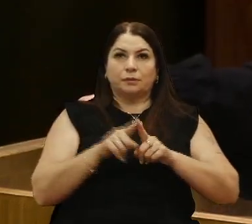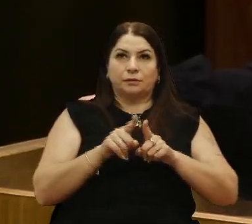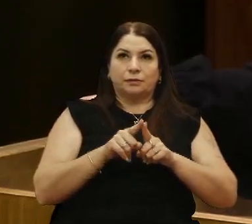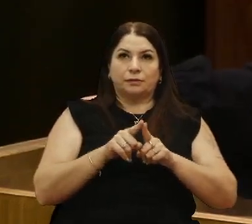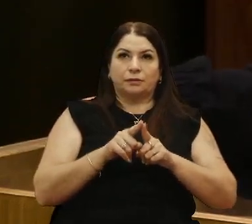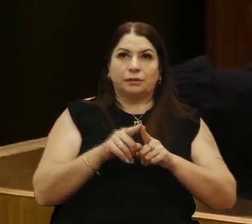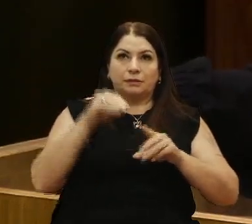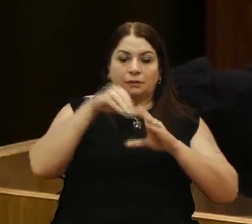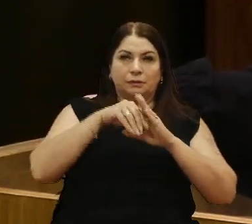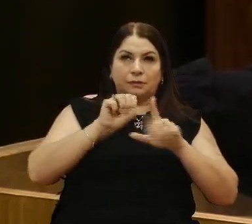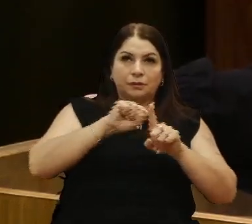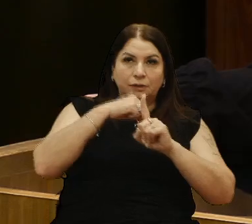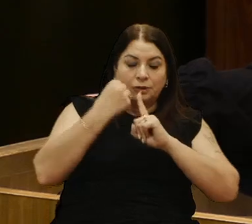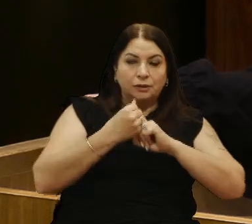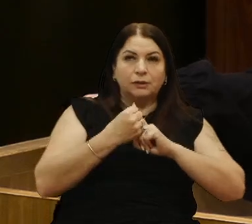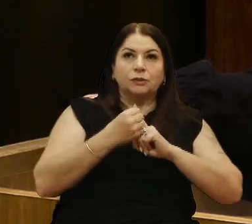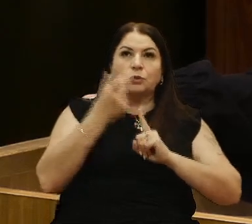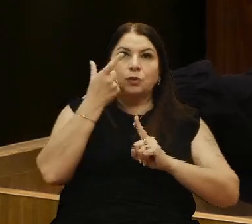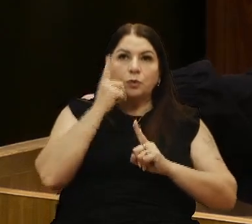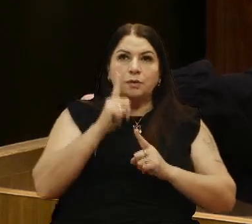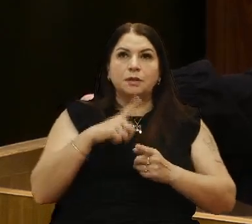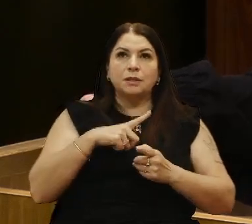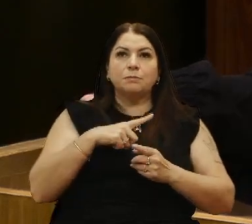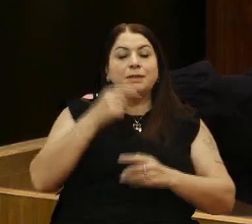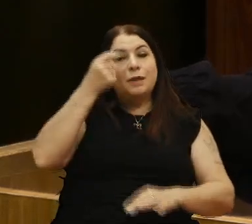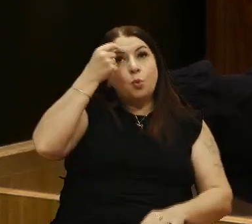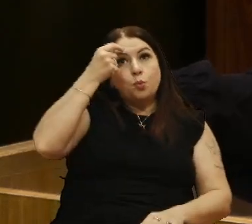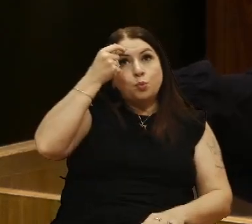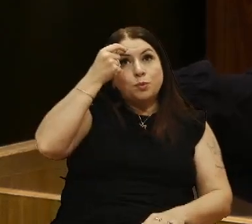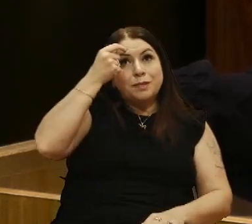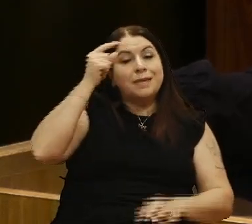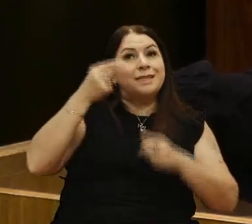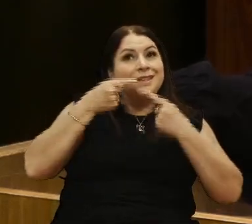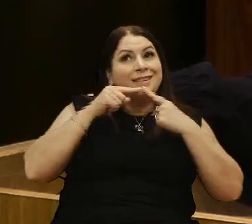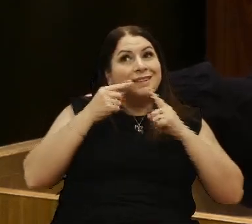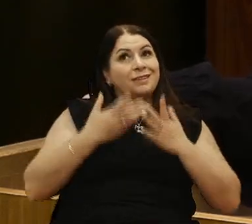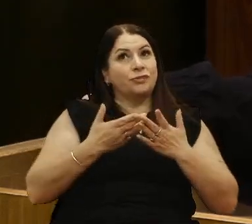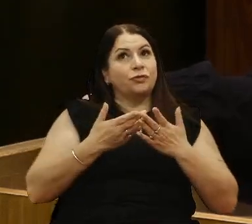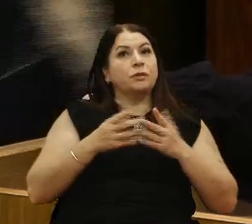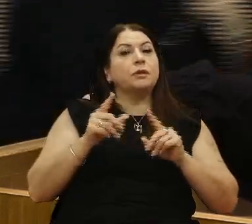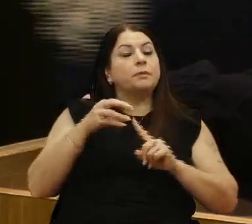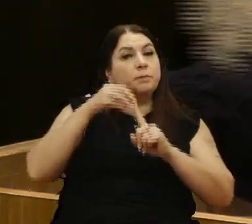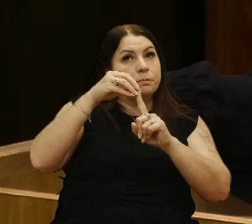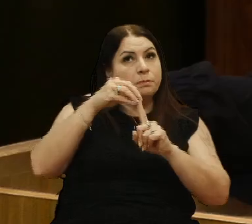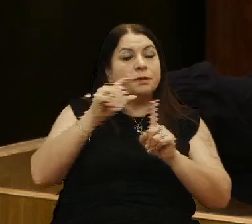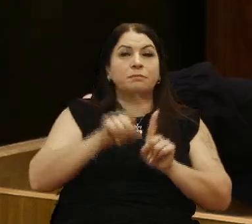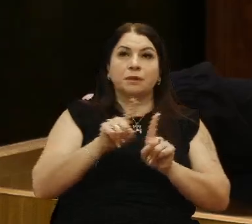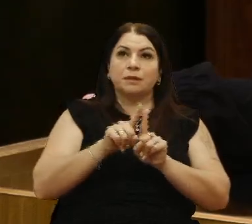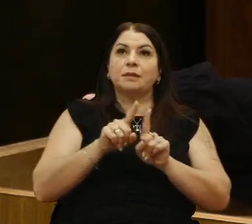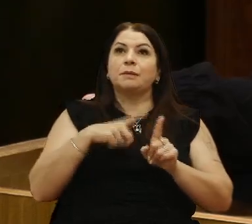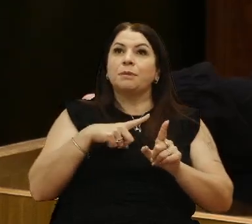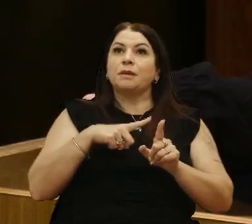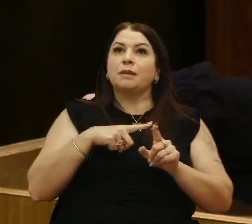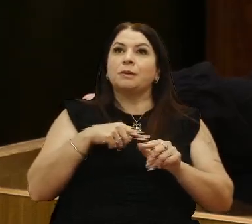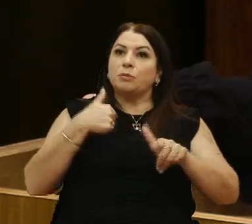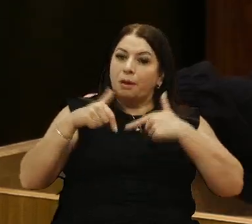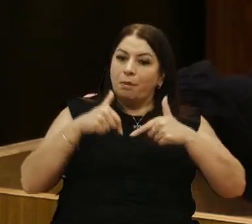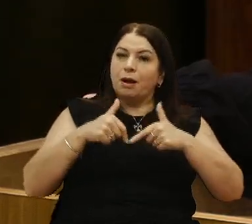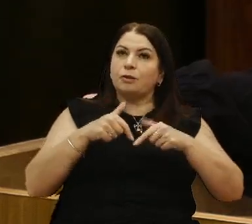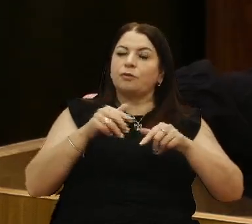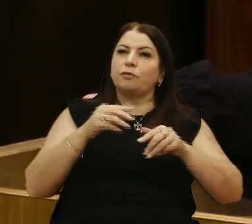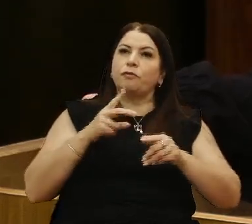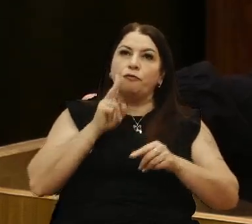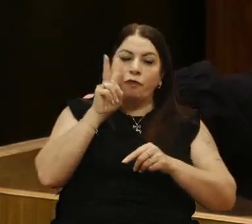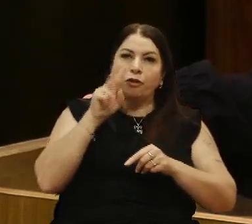na sociedade, conseguirmos ter consciência crítica e, principalmente, ter uma atuação